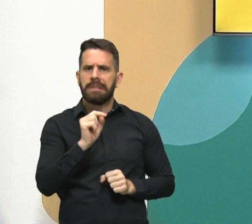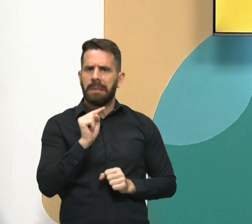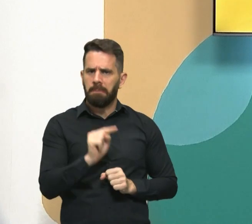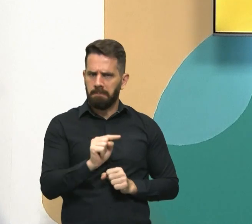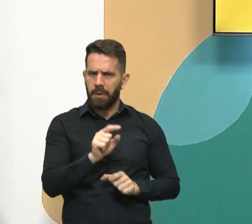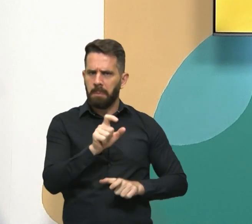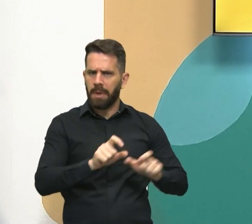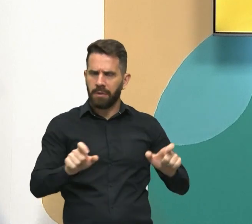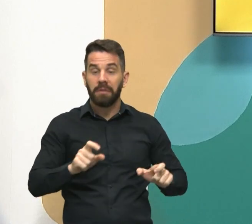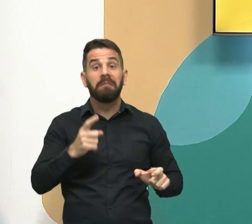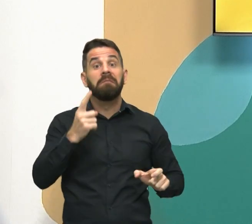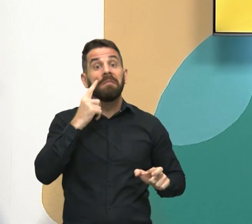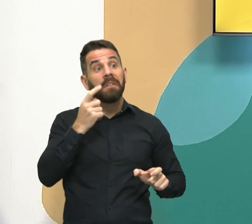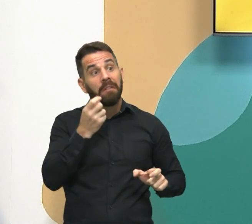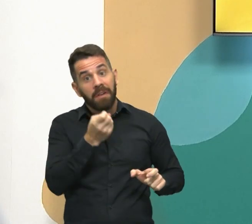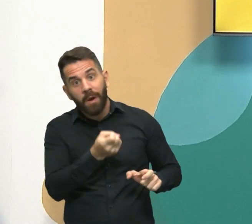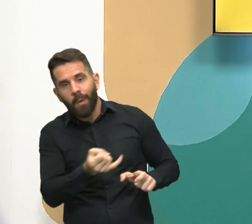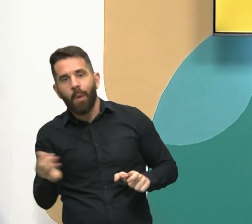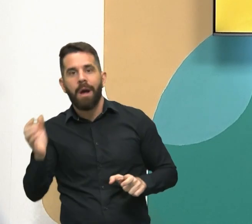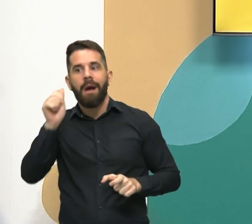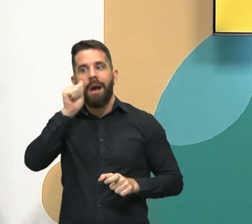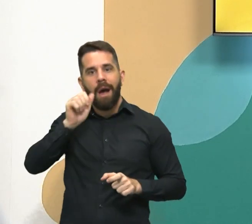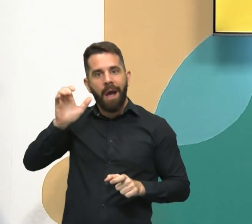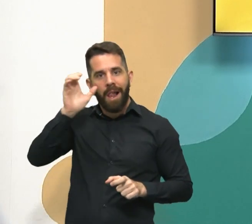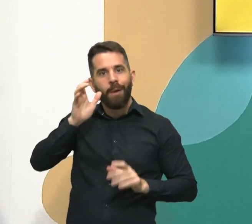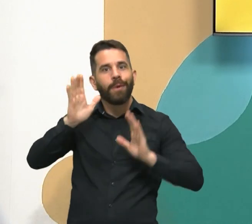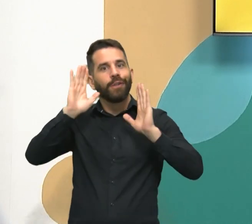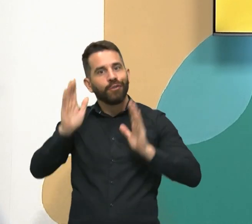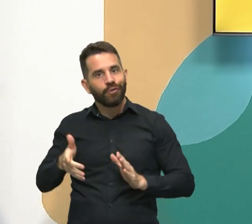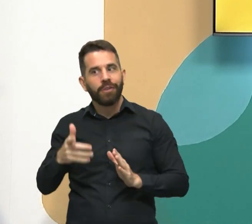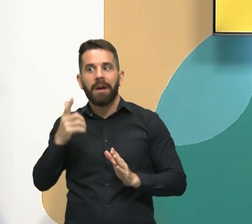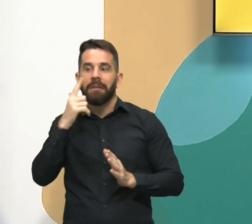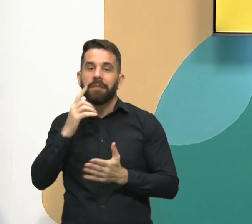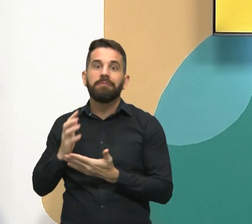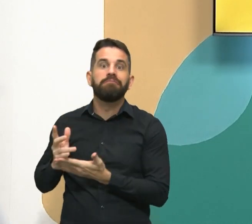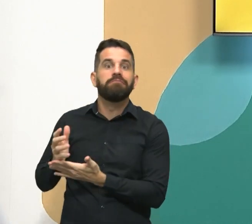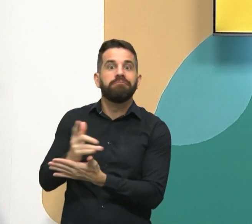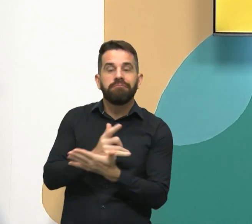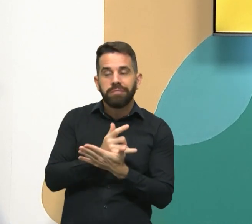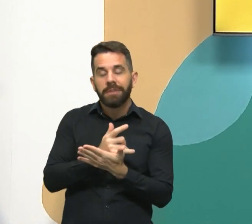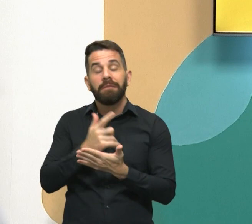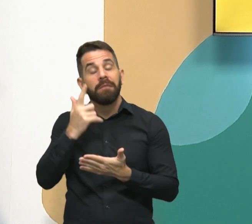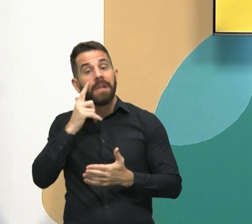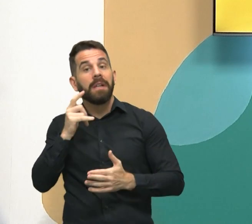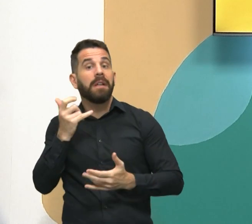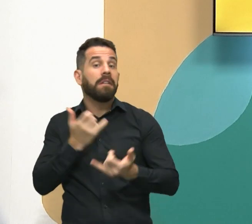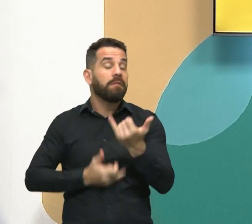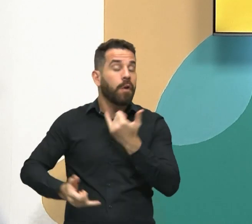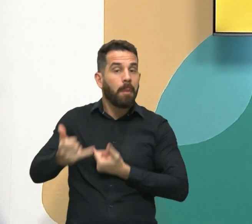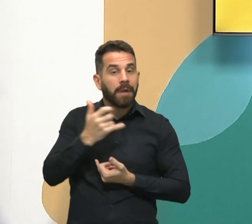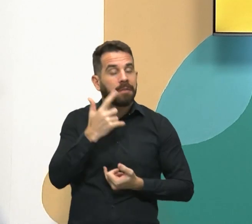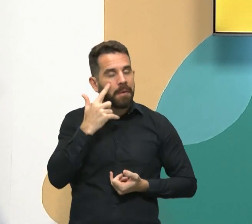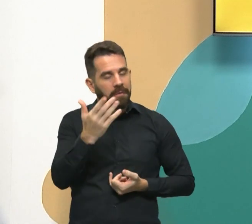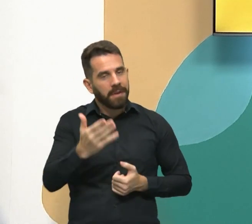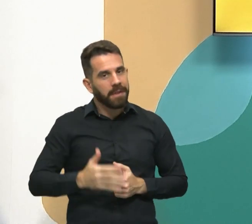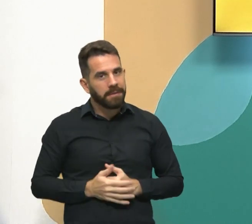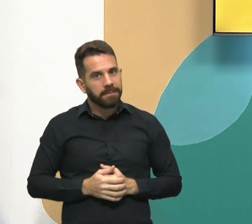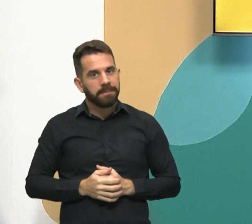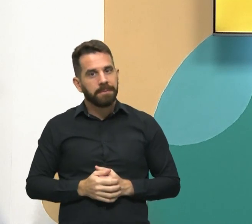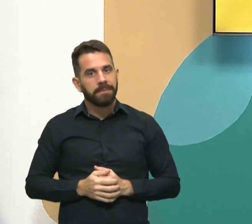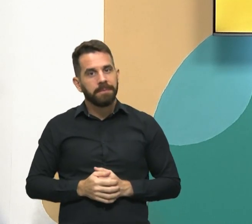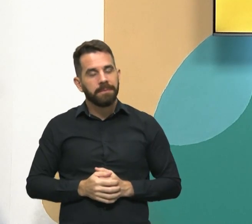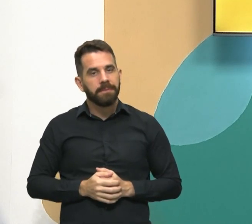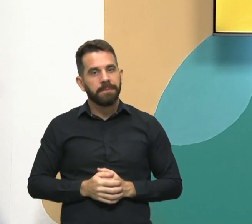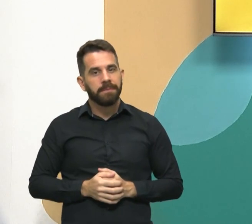pessoas. Vamos conferir o que a Ana Clelma pôde ver por lá, né? Quais são as informações que ela tem aí pra gente. Rodou.